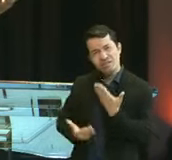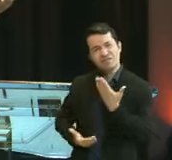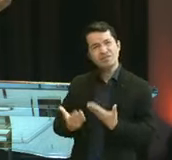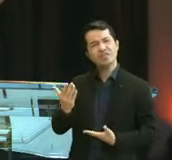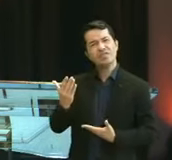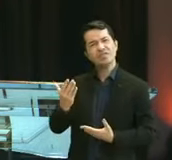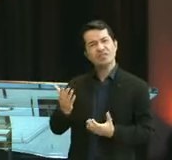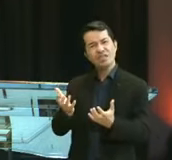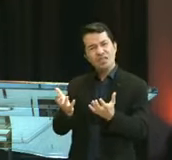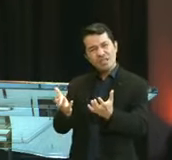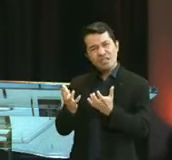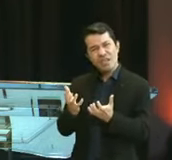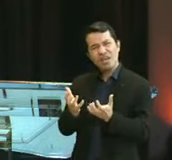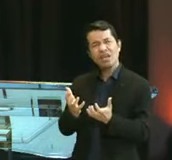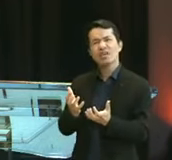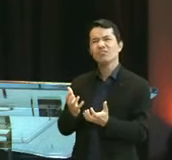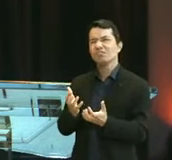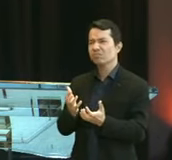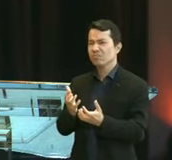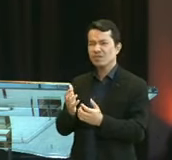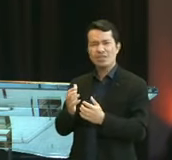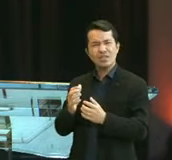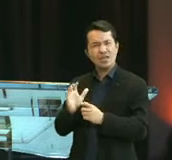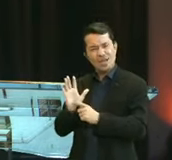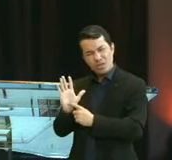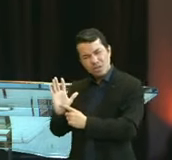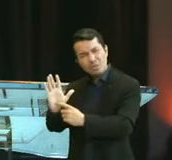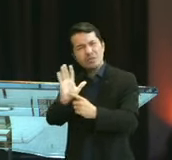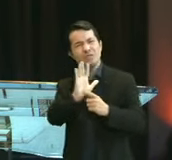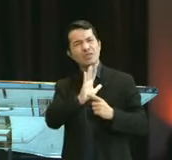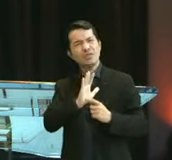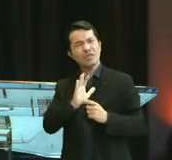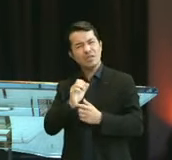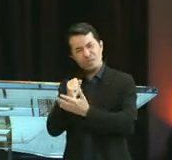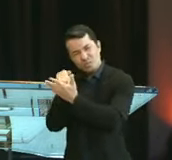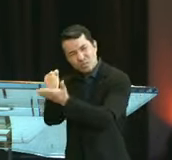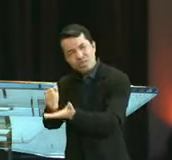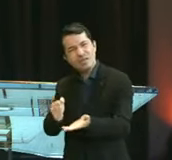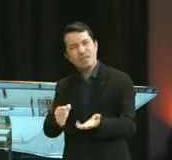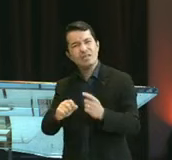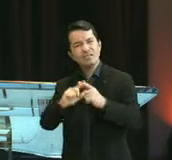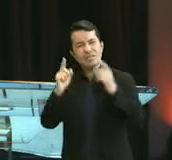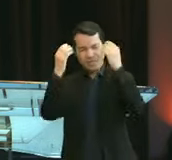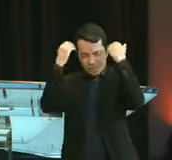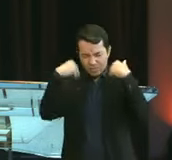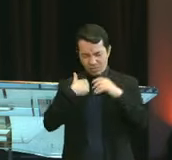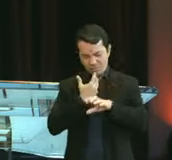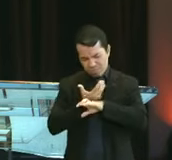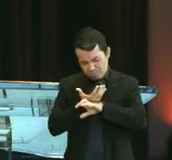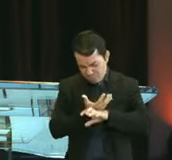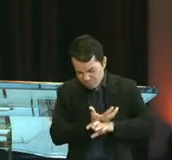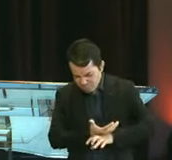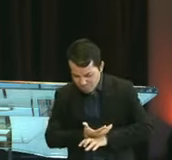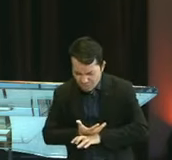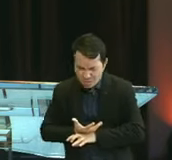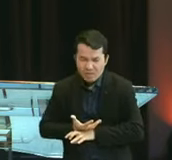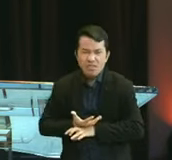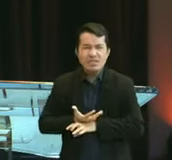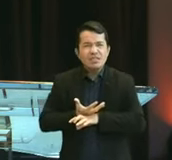parece que não há nada para oferecer. Eu não sei se em algum momento você já sentiu assim, vazio.